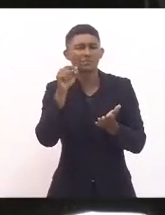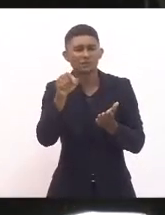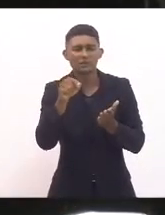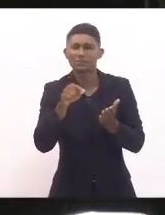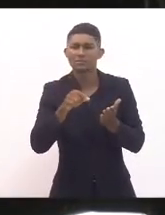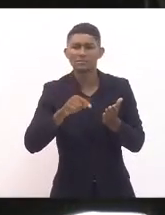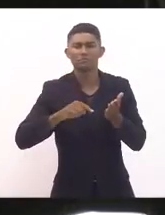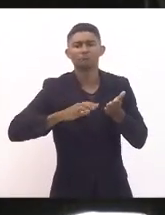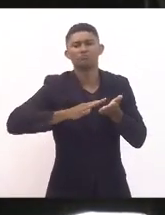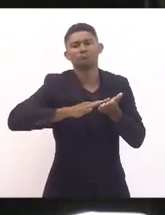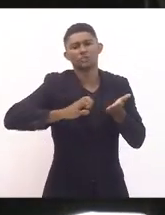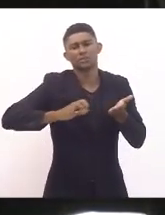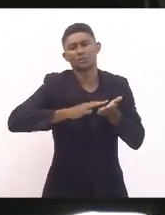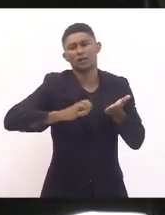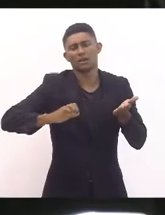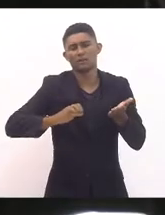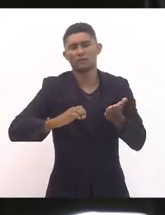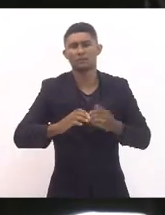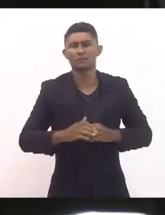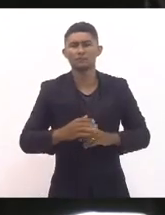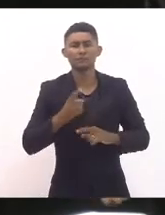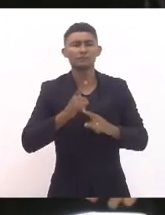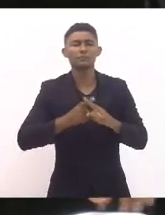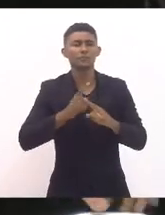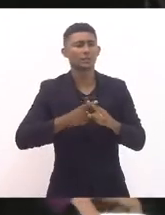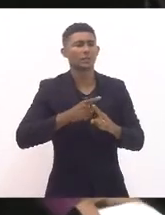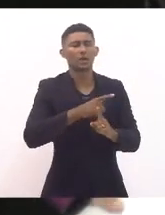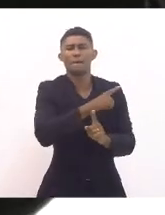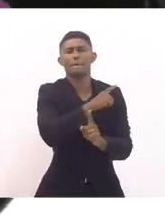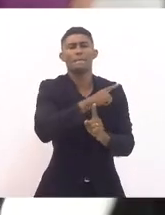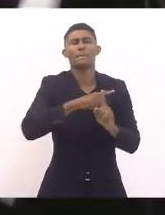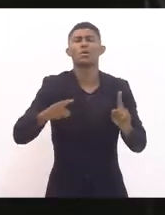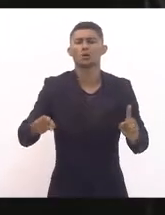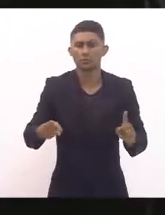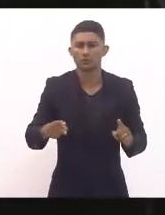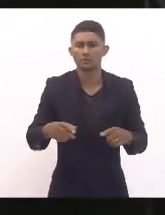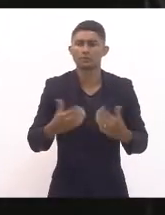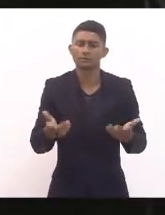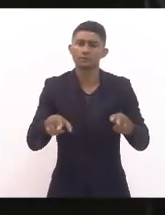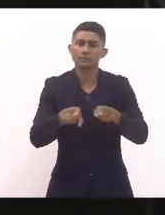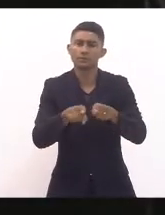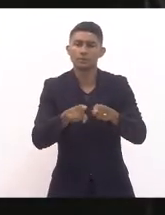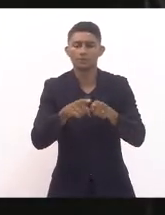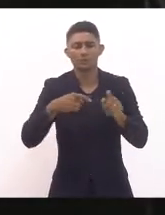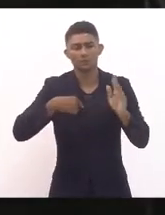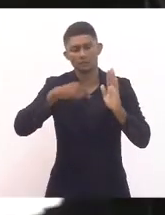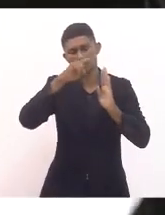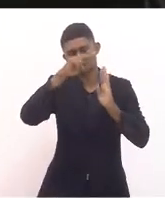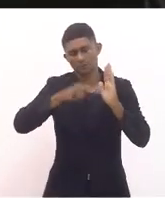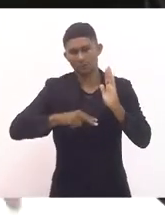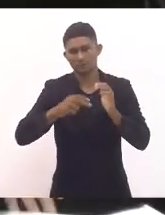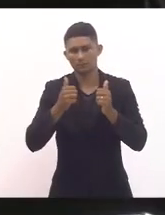ele suprime dos artigos que proíbe, né? E aí eu vou fazer questão de fazer a leitura aqui.